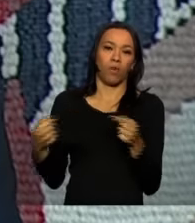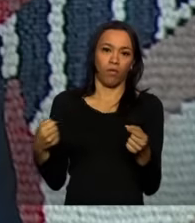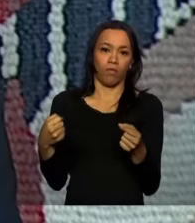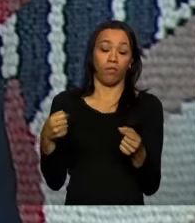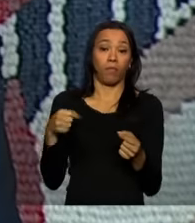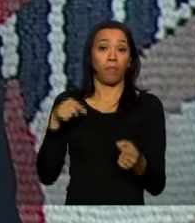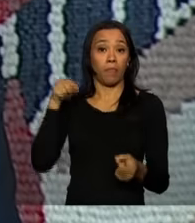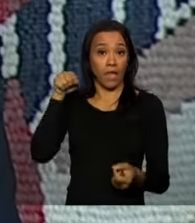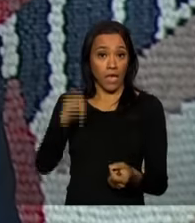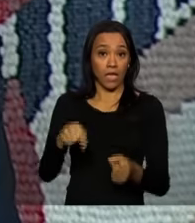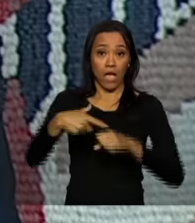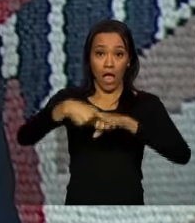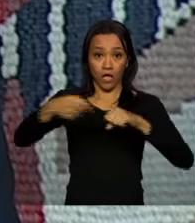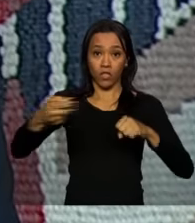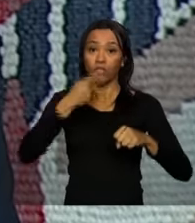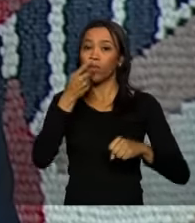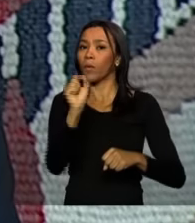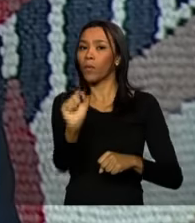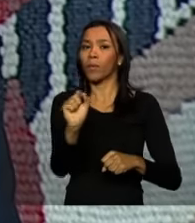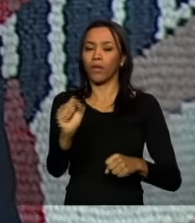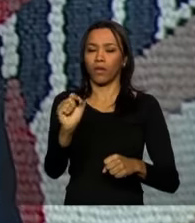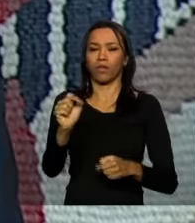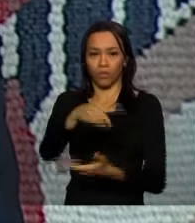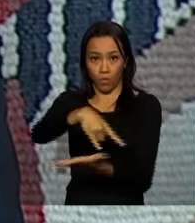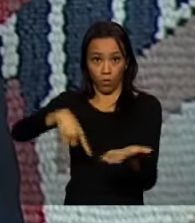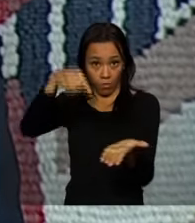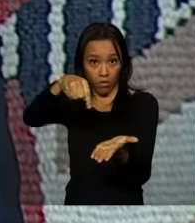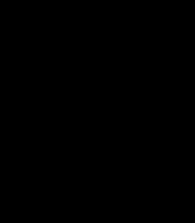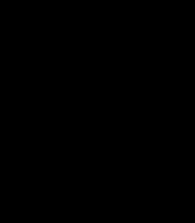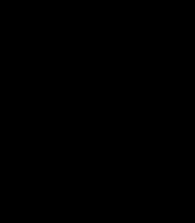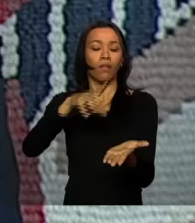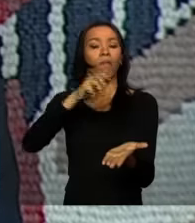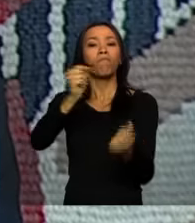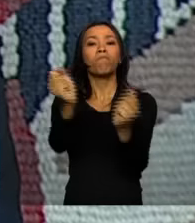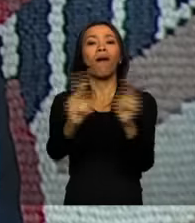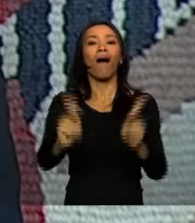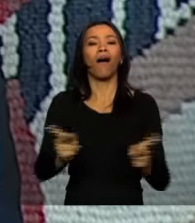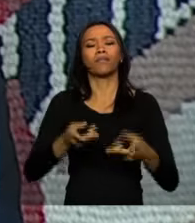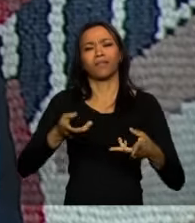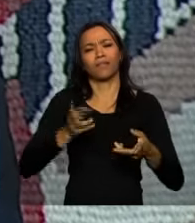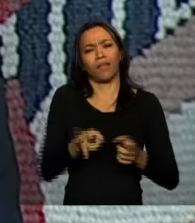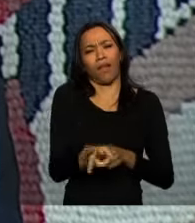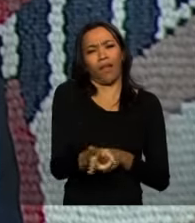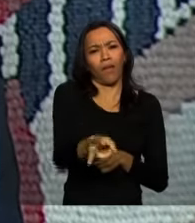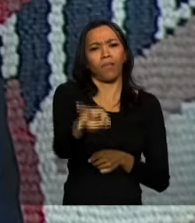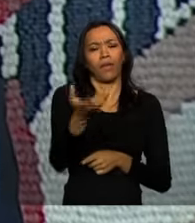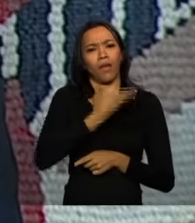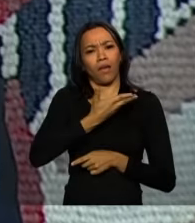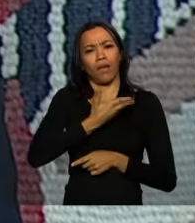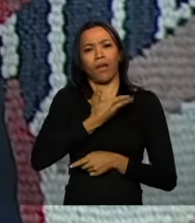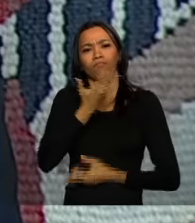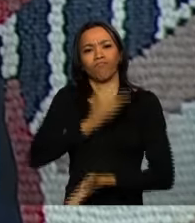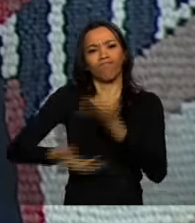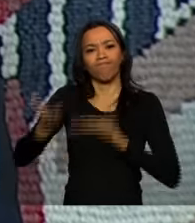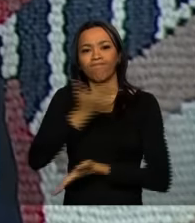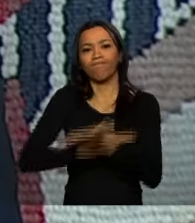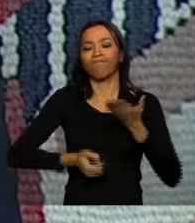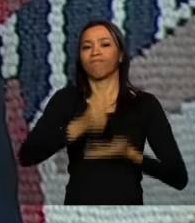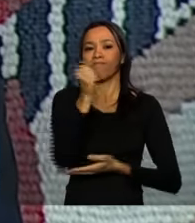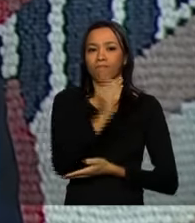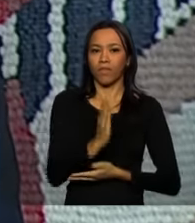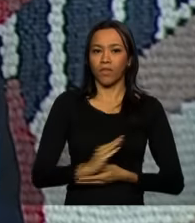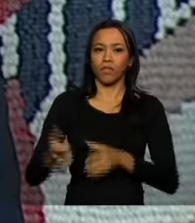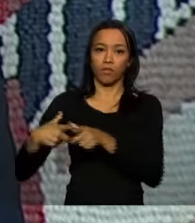O artigo diz: haverá paz perpétua e amizade constante entre o Brasil e o